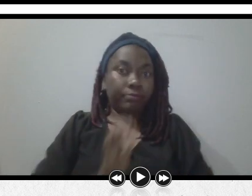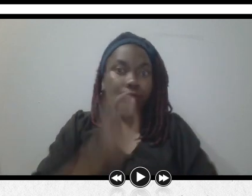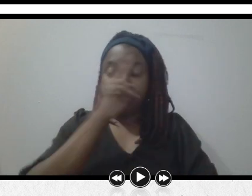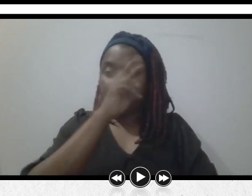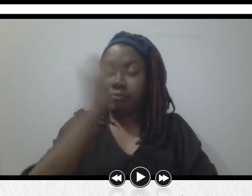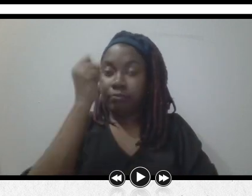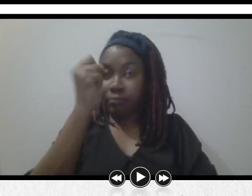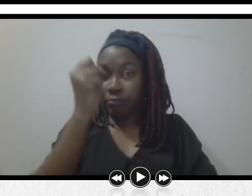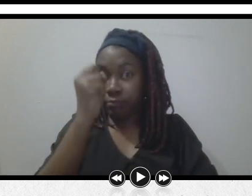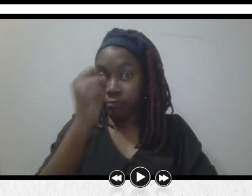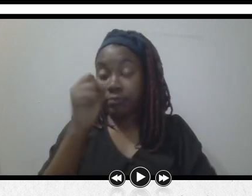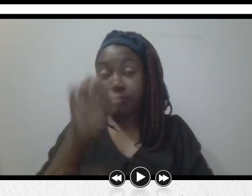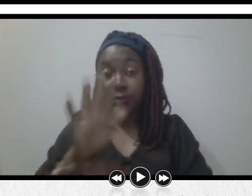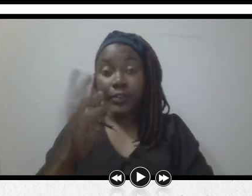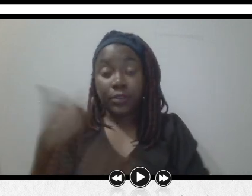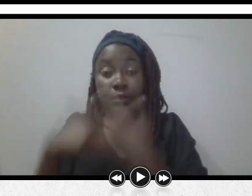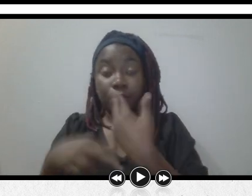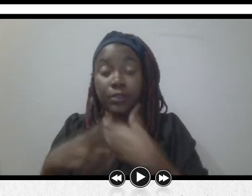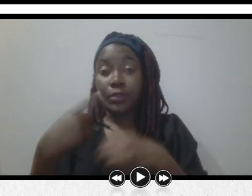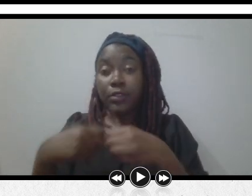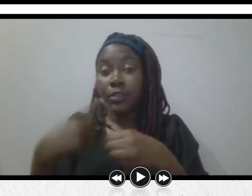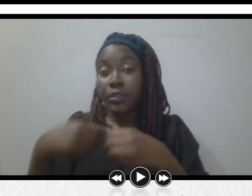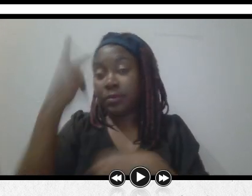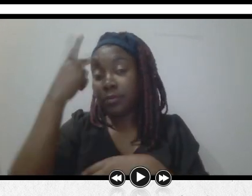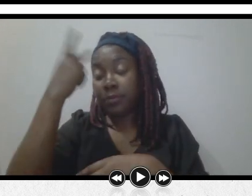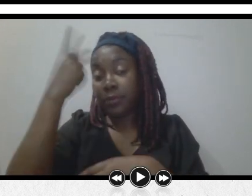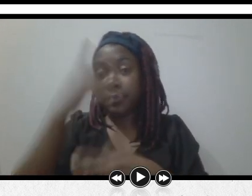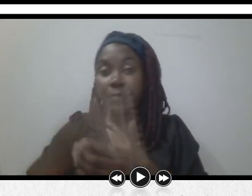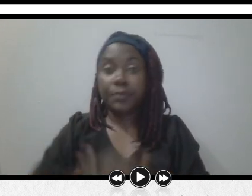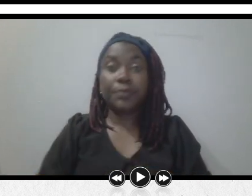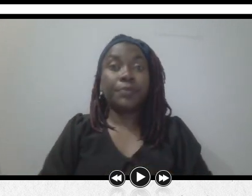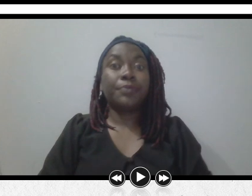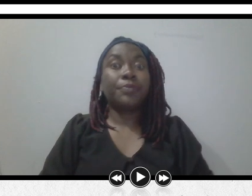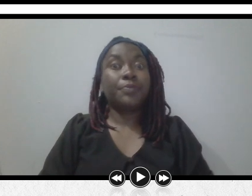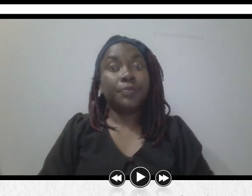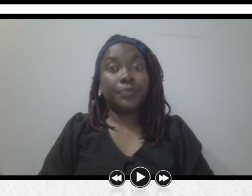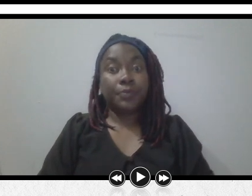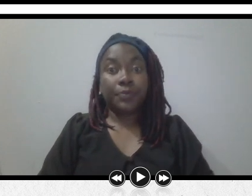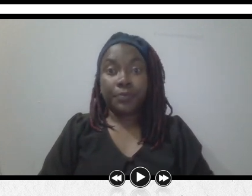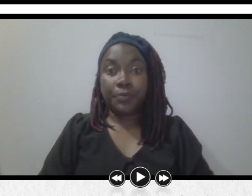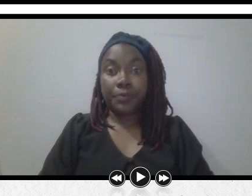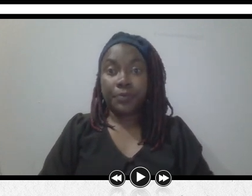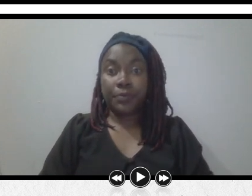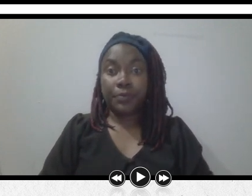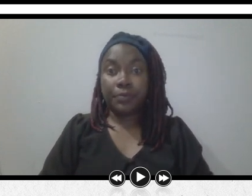volta para a indústria. Esse é um grande investimento feito pela Loga que contribui para a reciclagem da cidade de São Paulo.